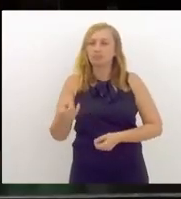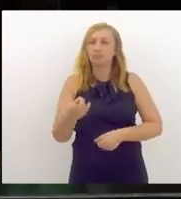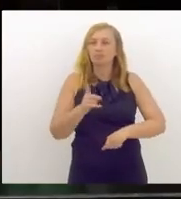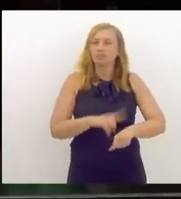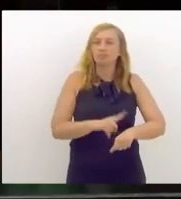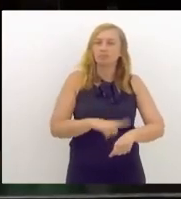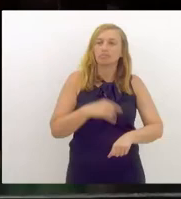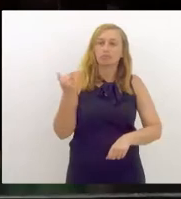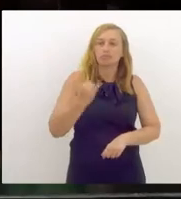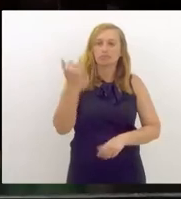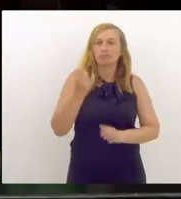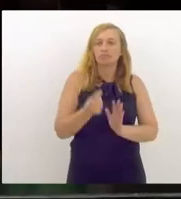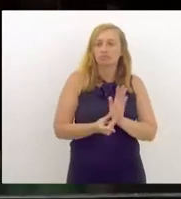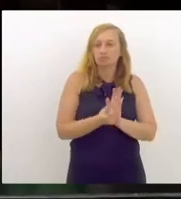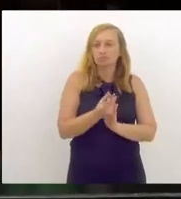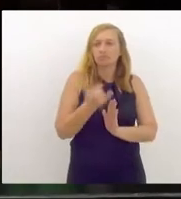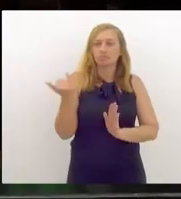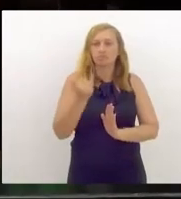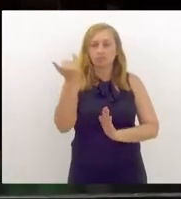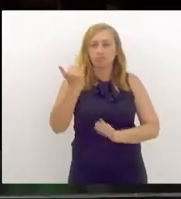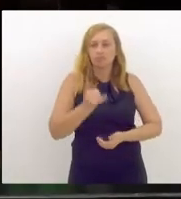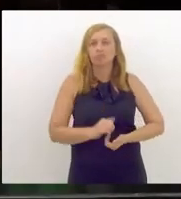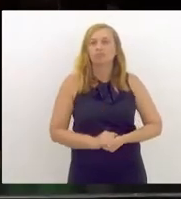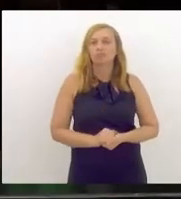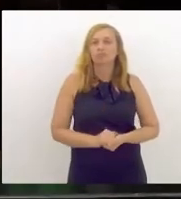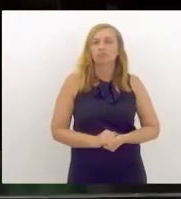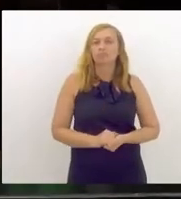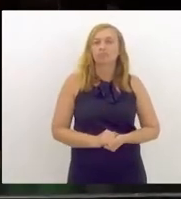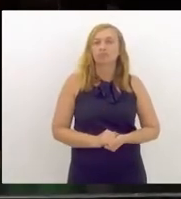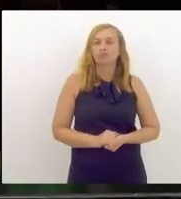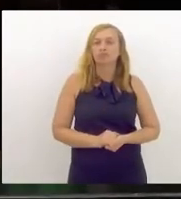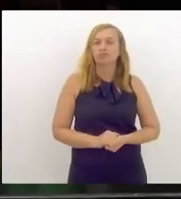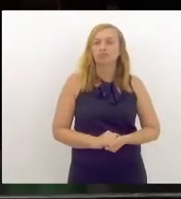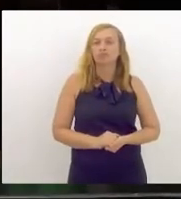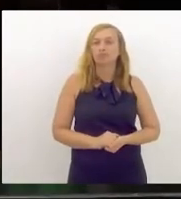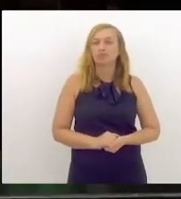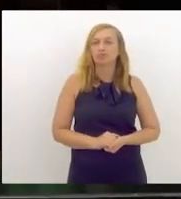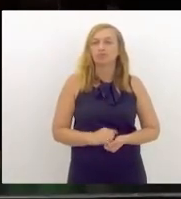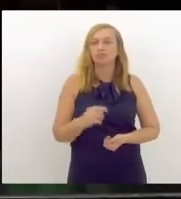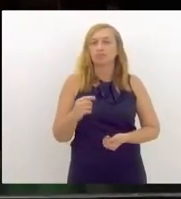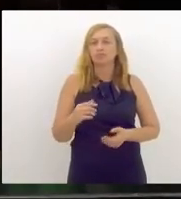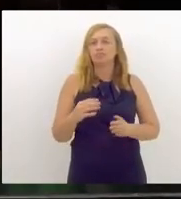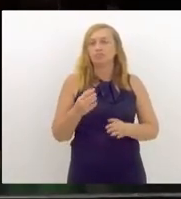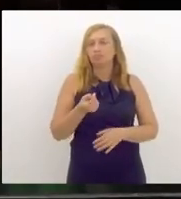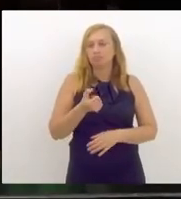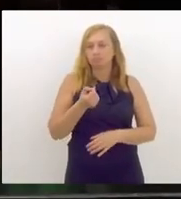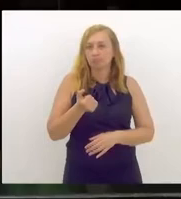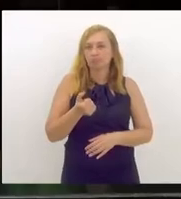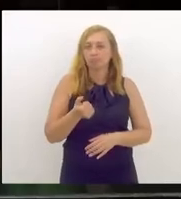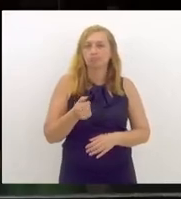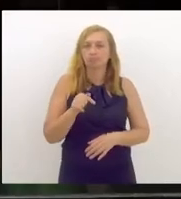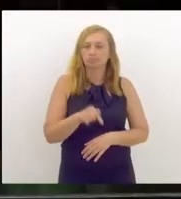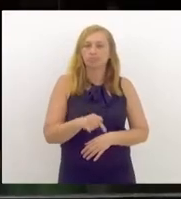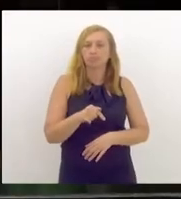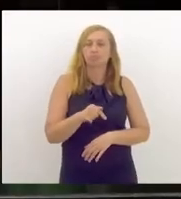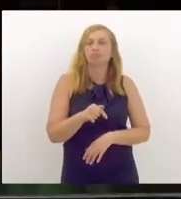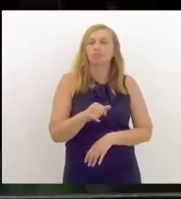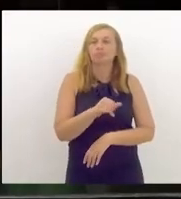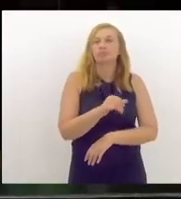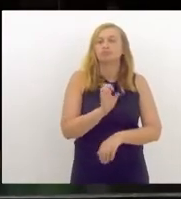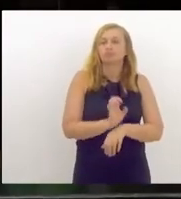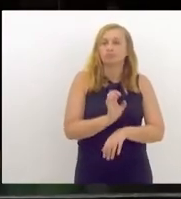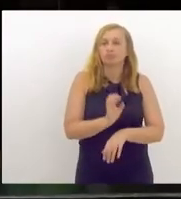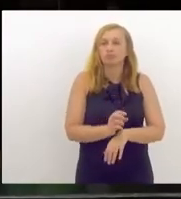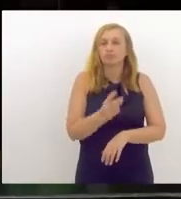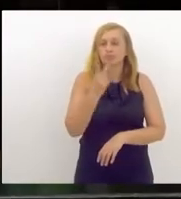a importância do orçamento a gente vê um orçamento completamente militarizado aqui no estado que destina 12 bilhões para